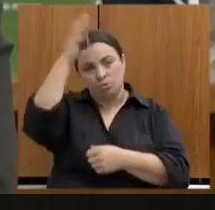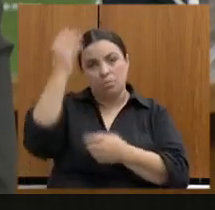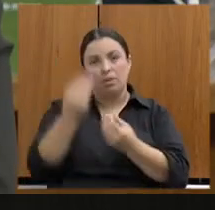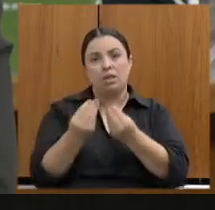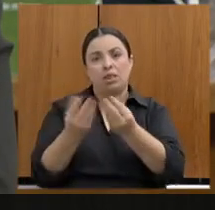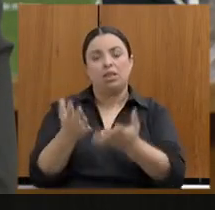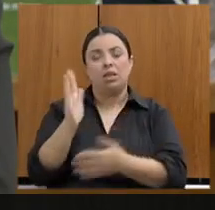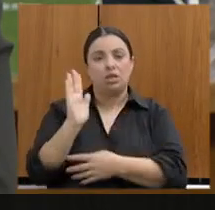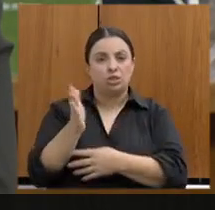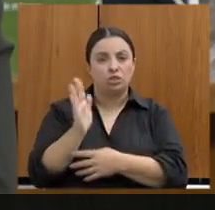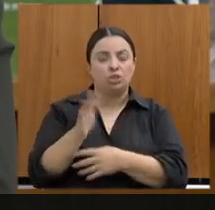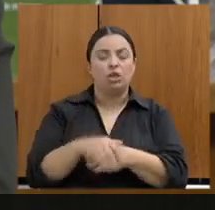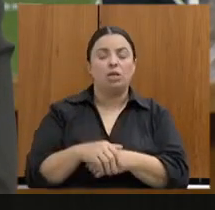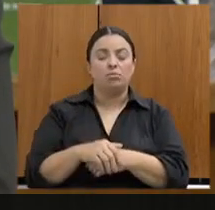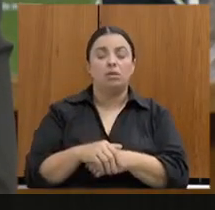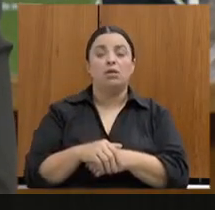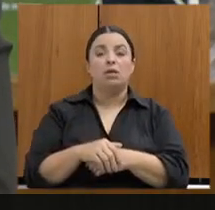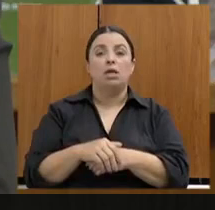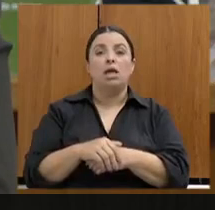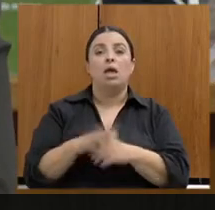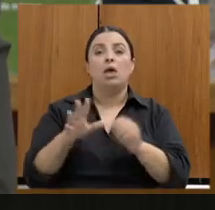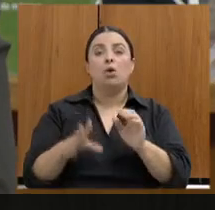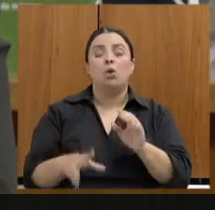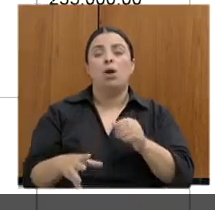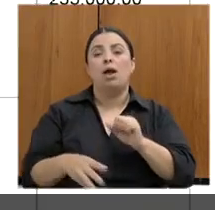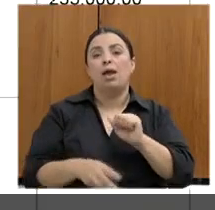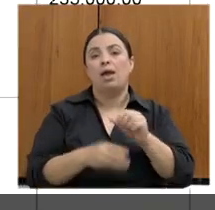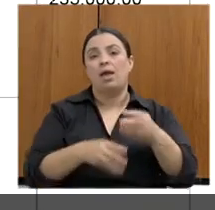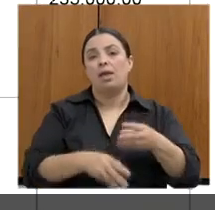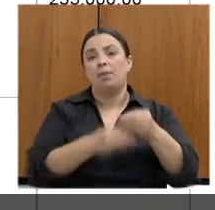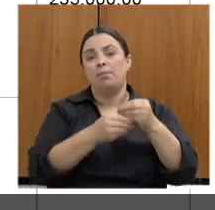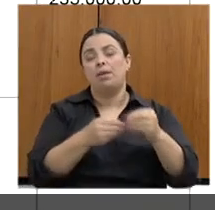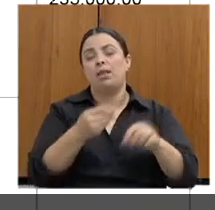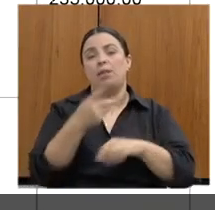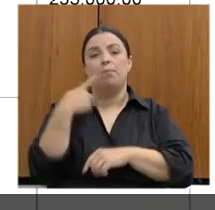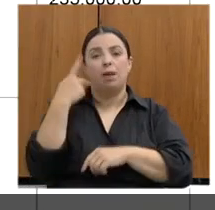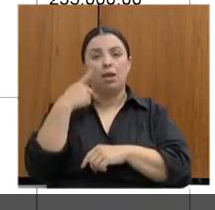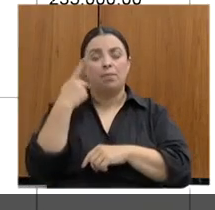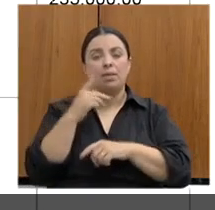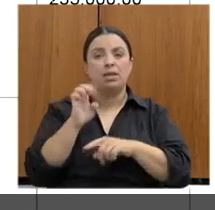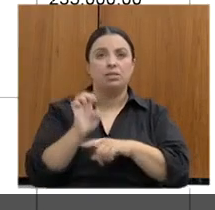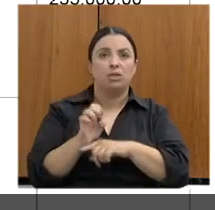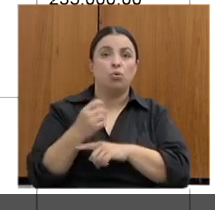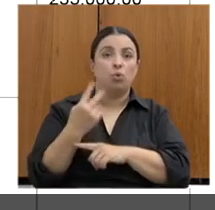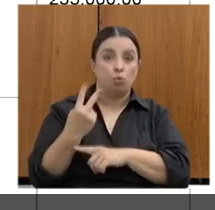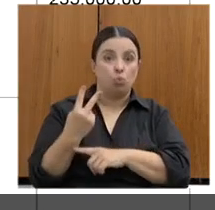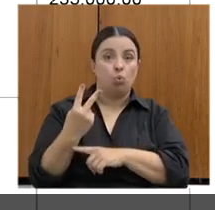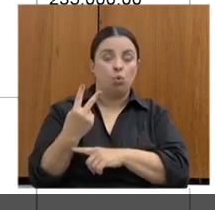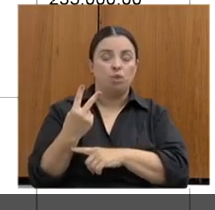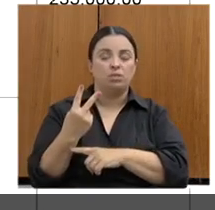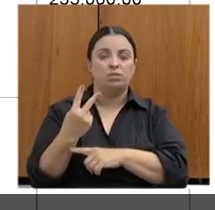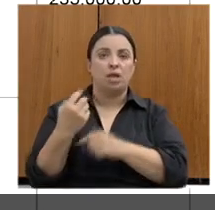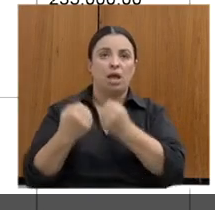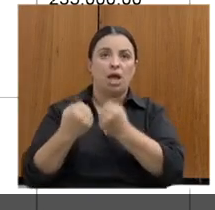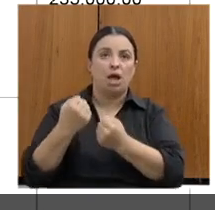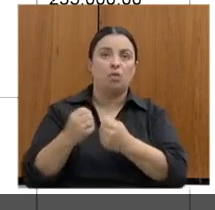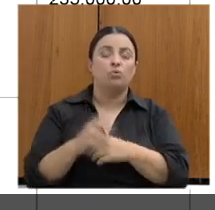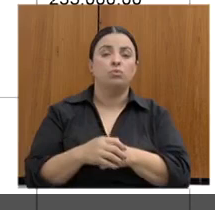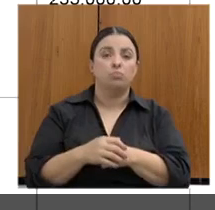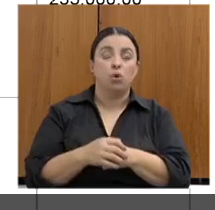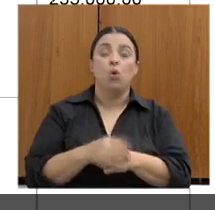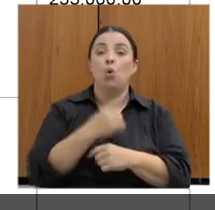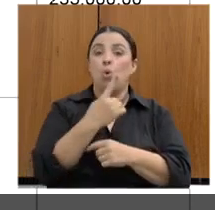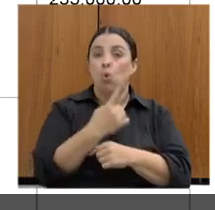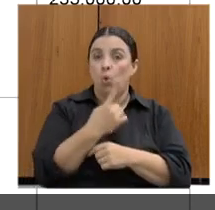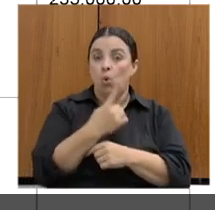emenda parlamentar Estadual duas viaturas de salvamento leve emenda parlamentar Federal uma viatura de